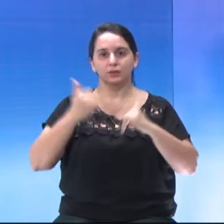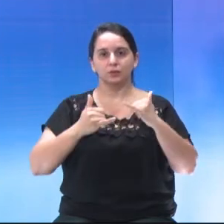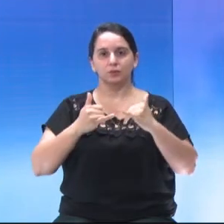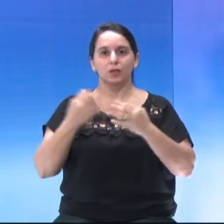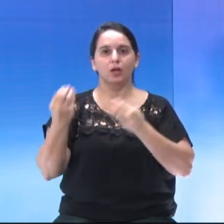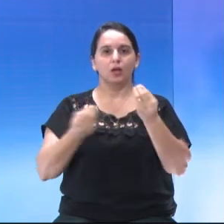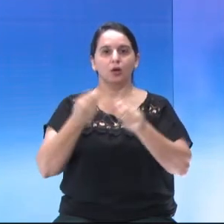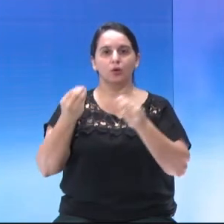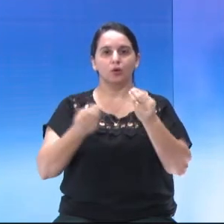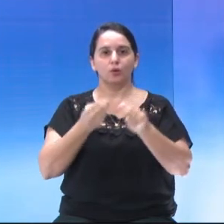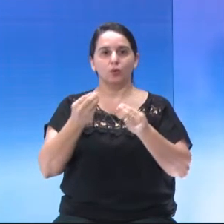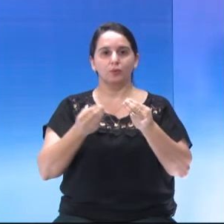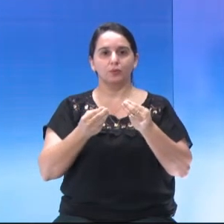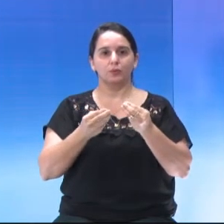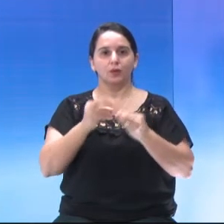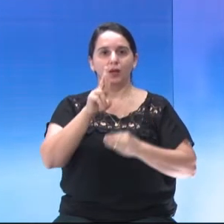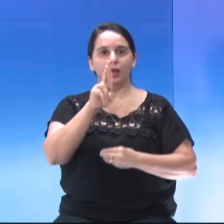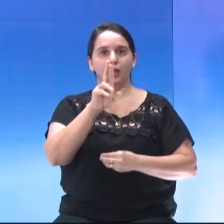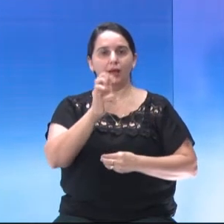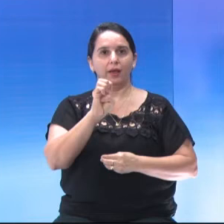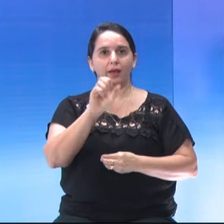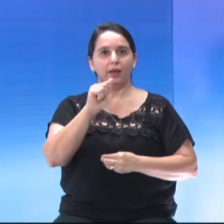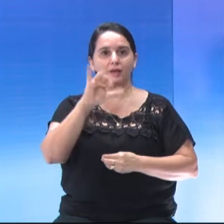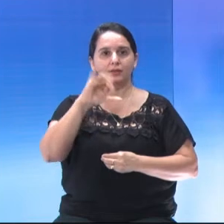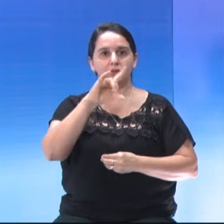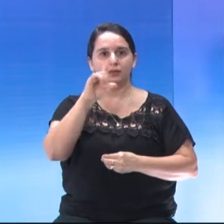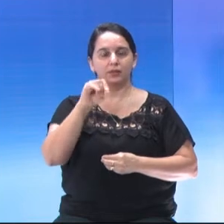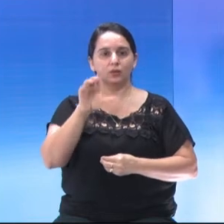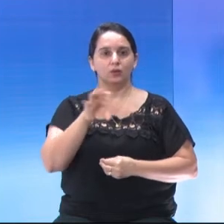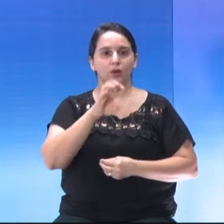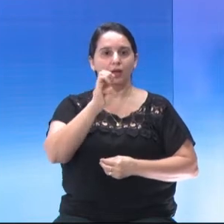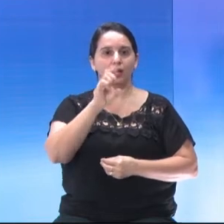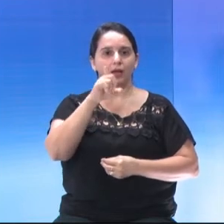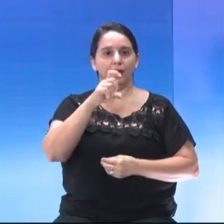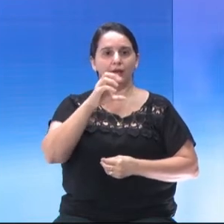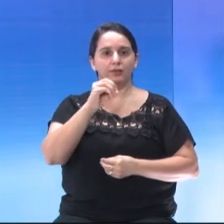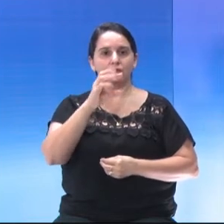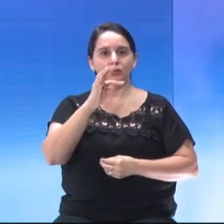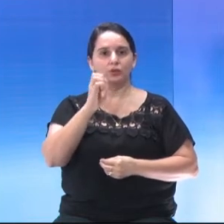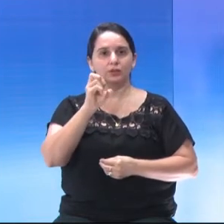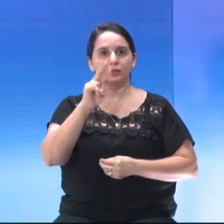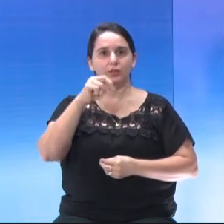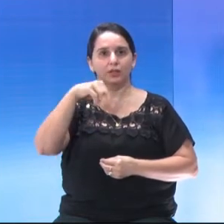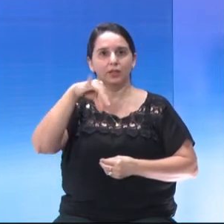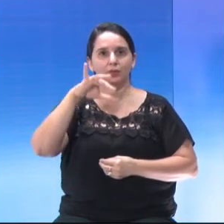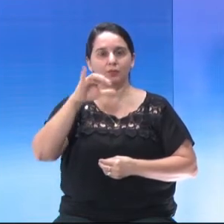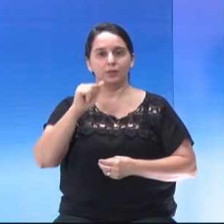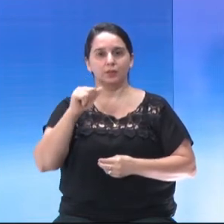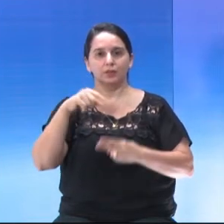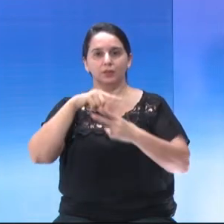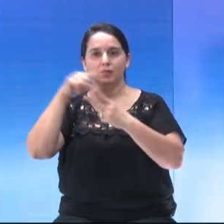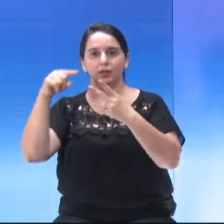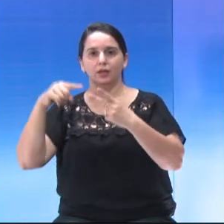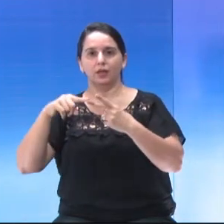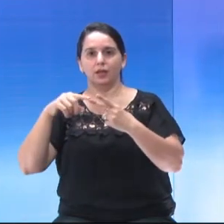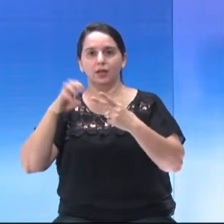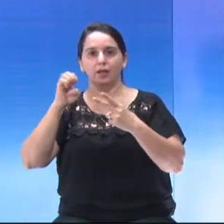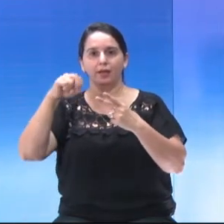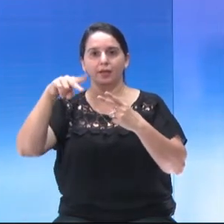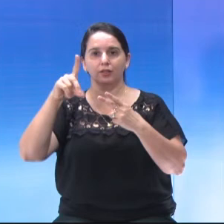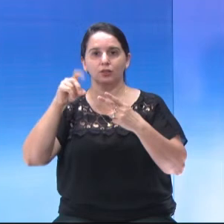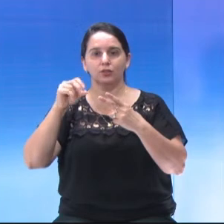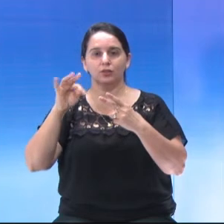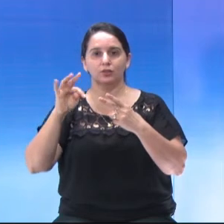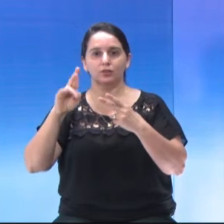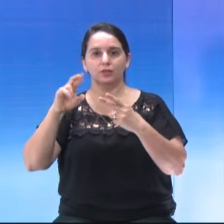como reações exotérmicas e como reações endotérmicas. Qual a diferença entre as duas? Nas